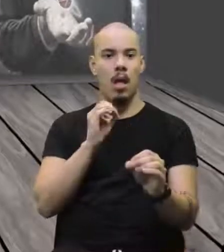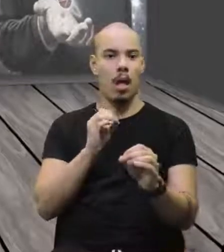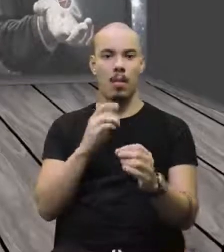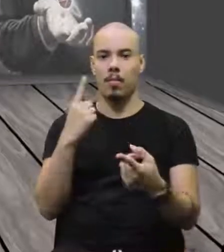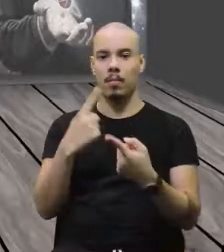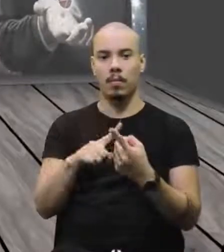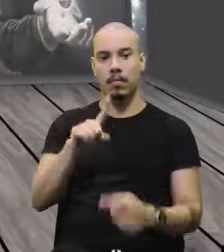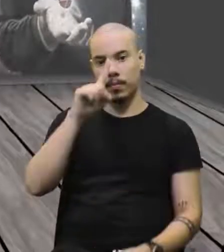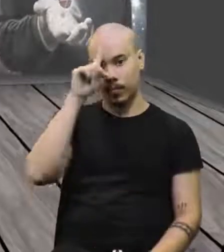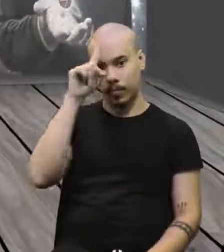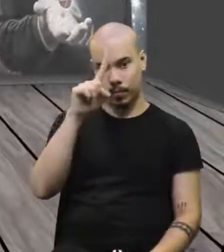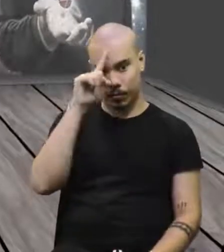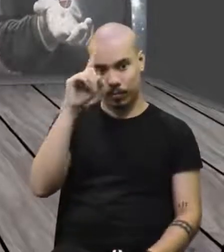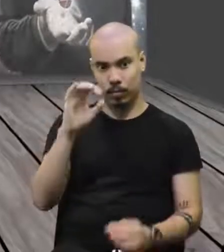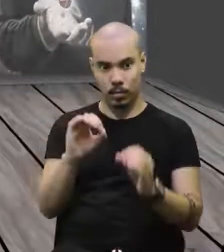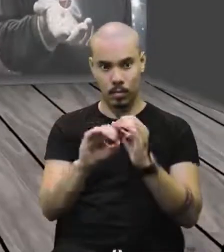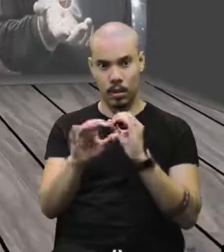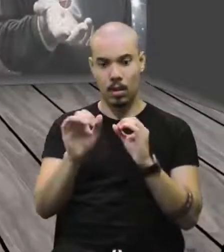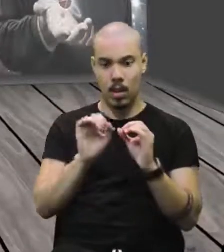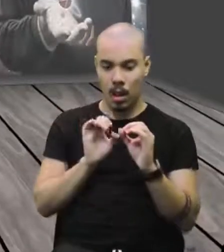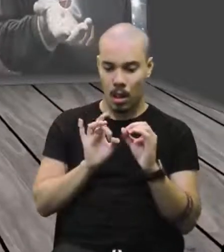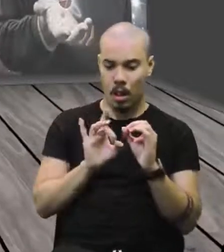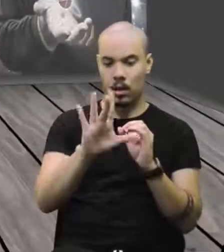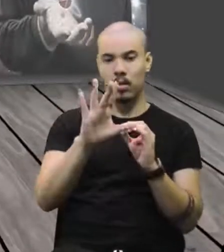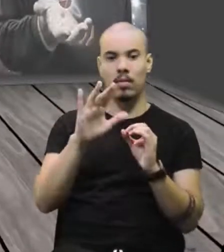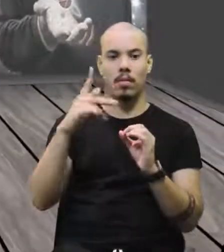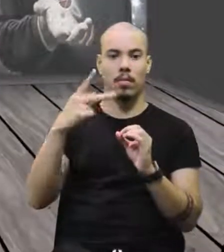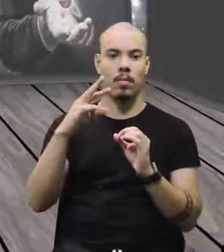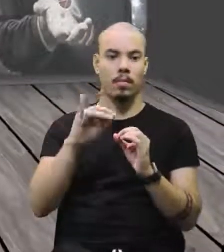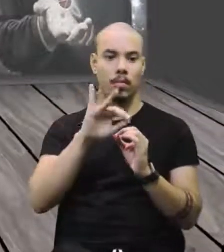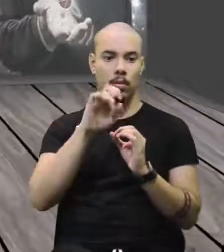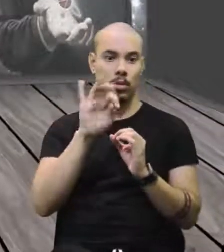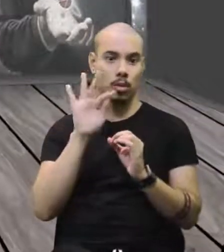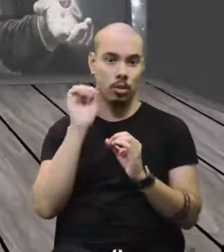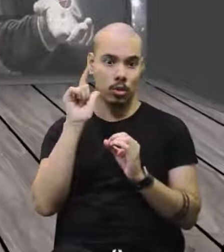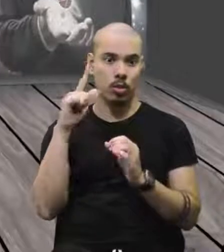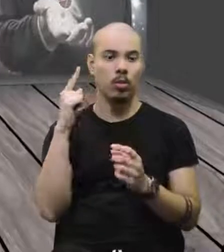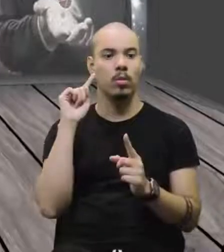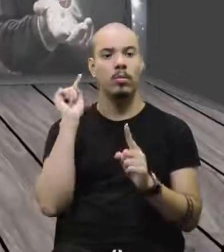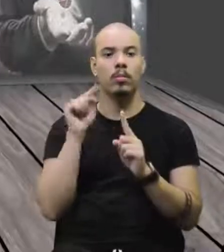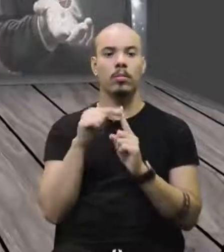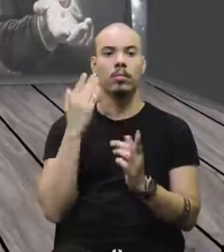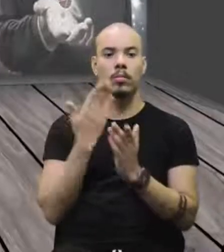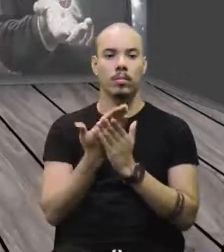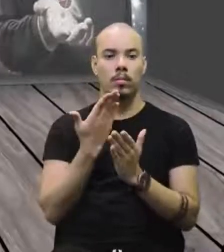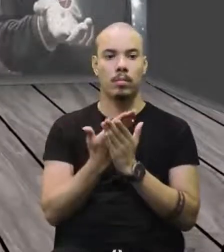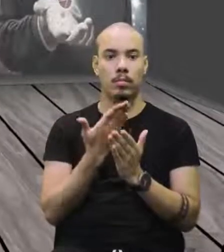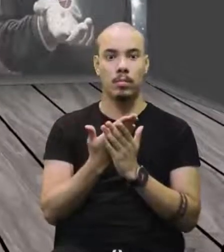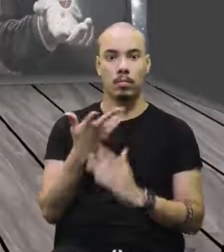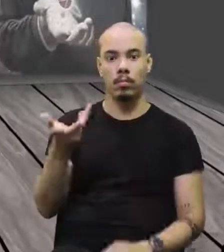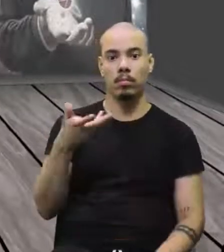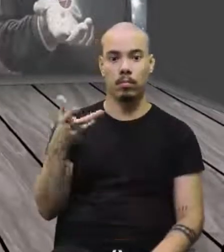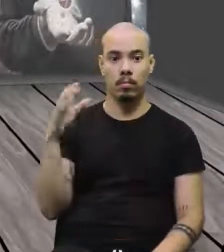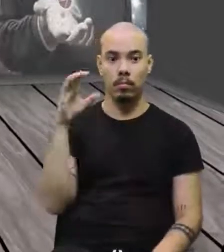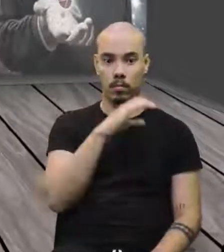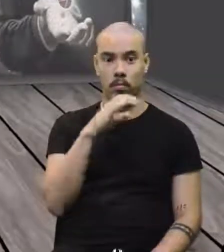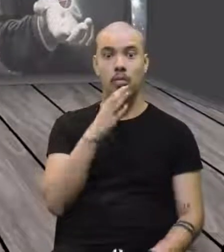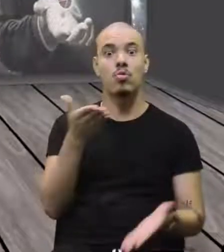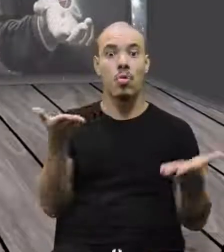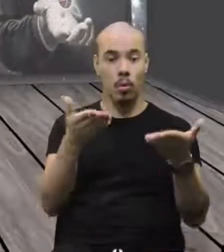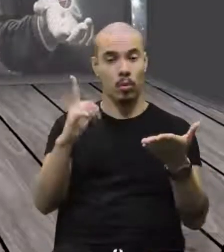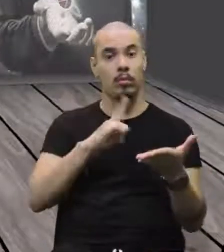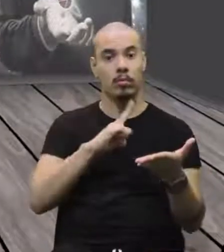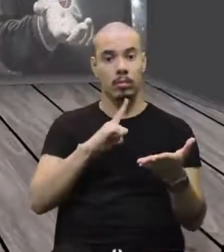início é um canhão, porque lançava um projétil, desde o início com a intenção de estudar aceleradores. E hoje nós temos aceleradores